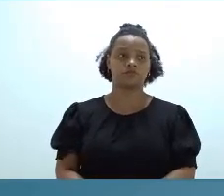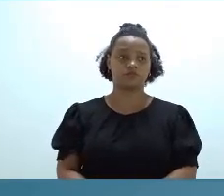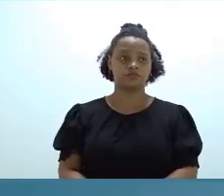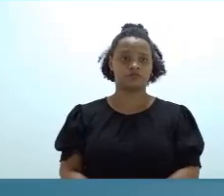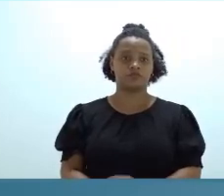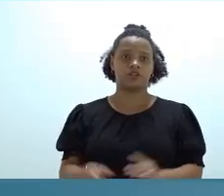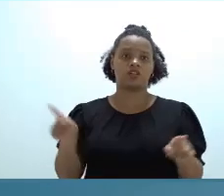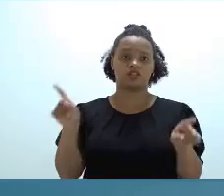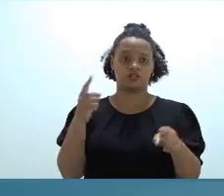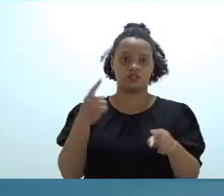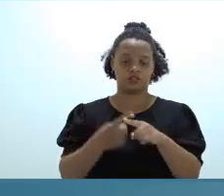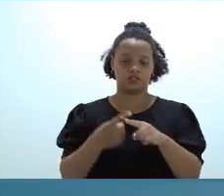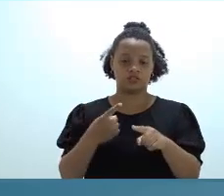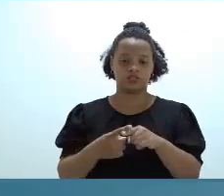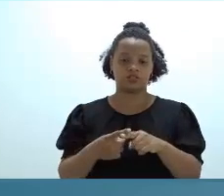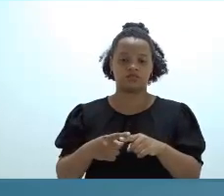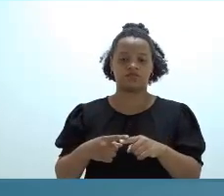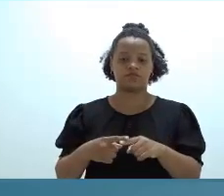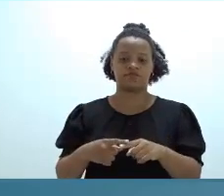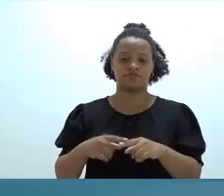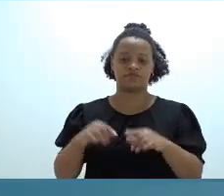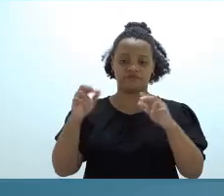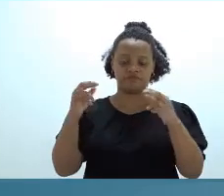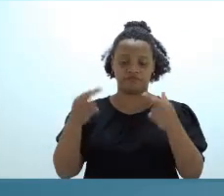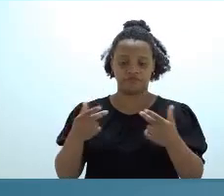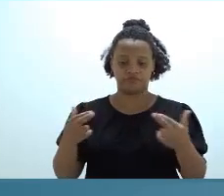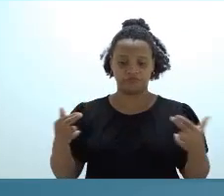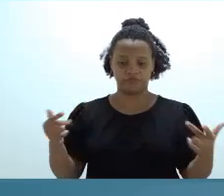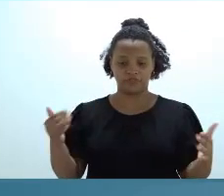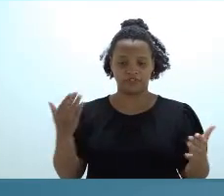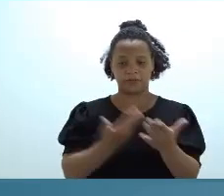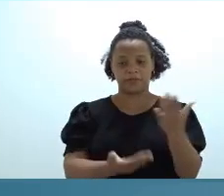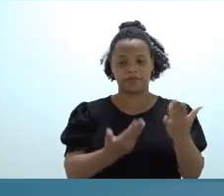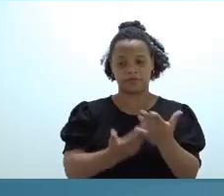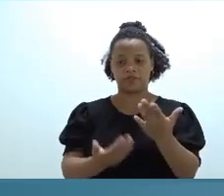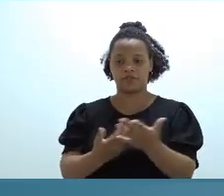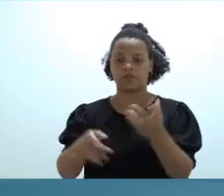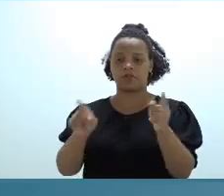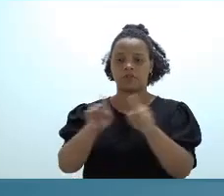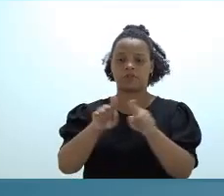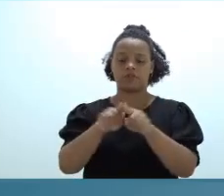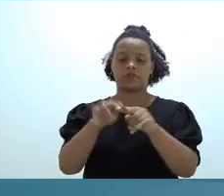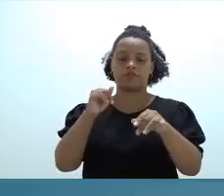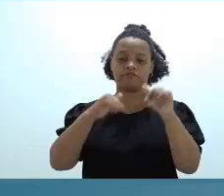Residencial Porto, construtora Vitari e Leve, condomínio do Edifício Denver,